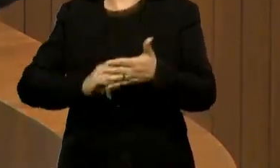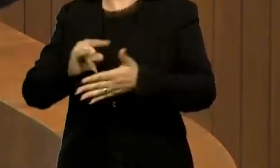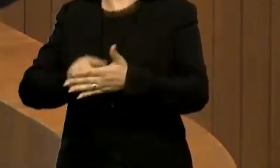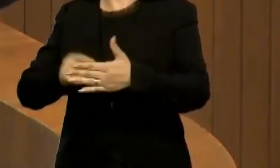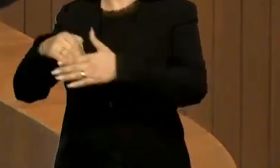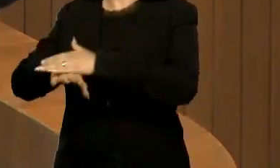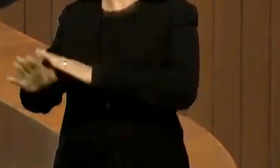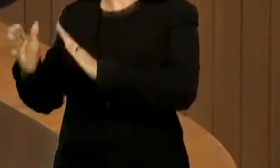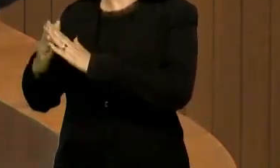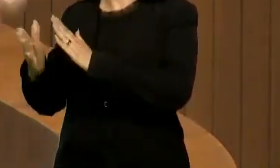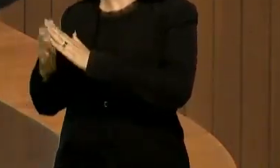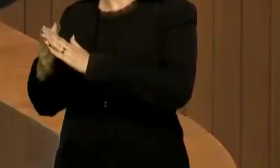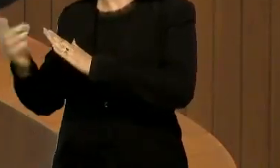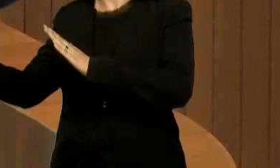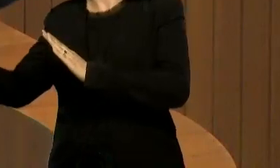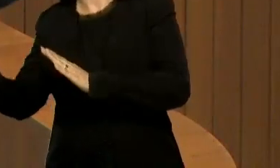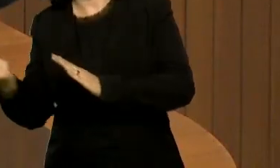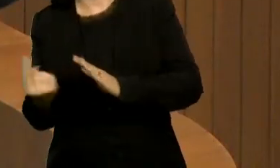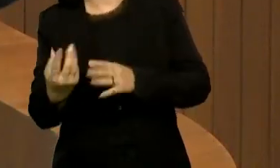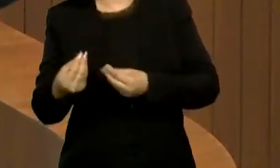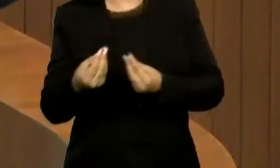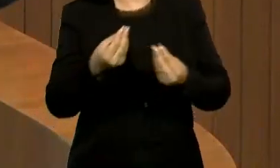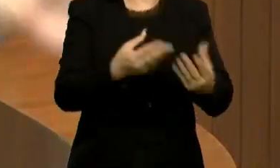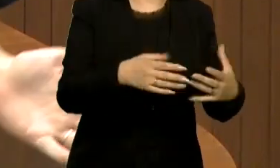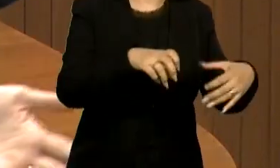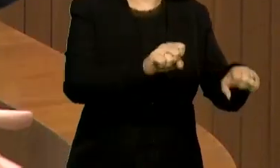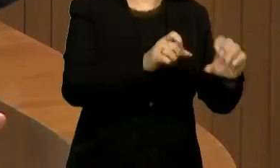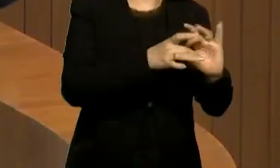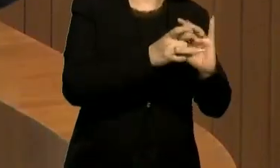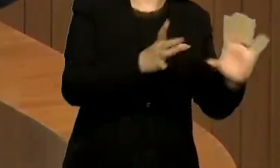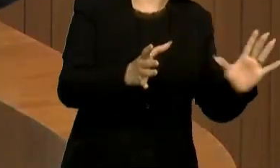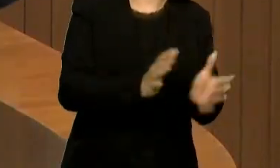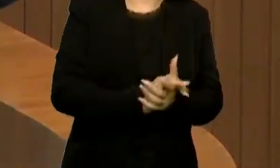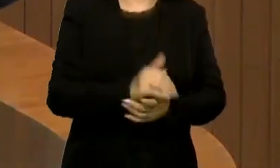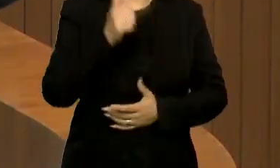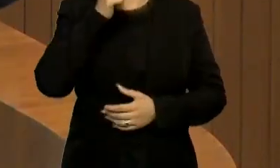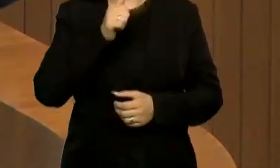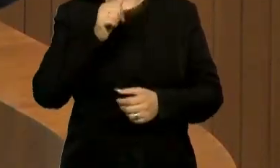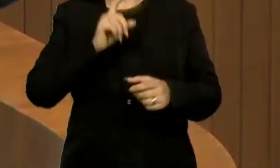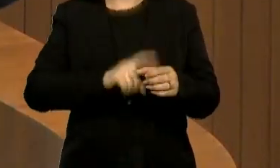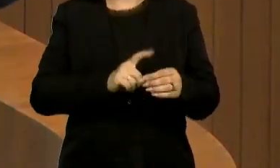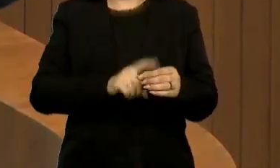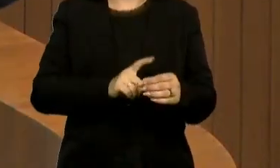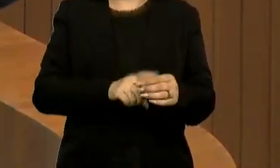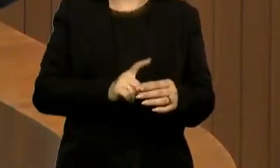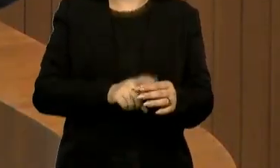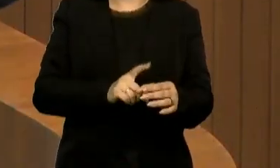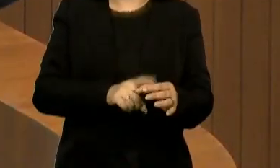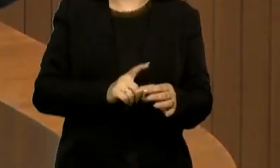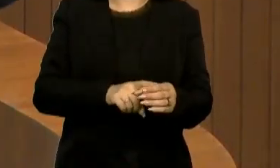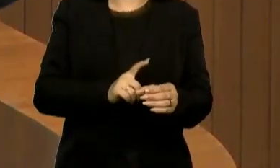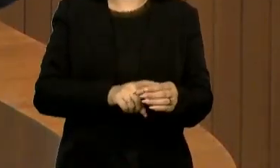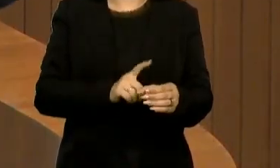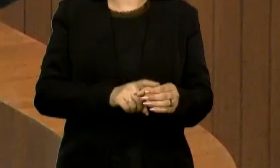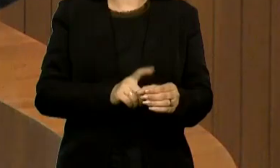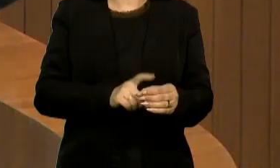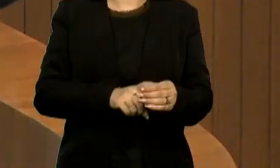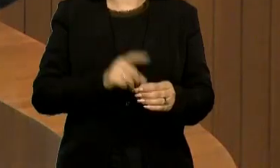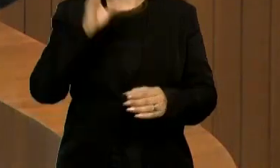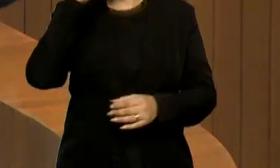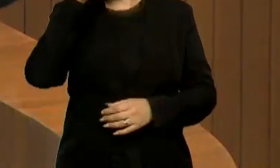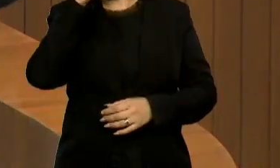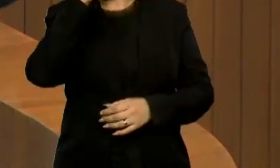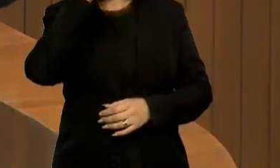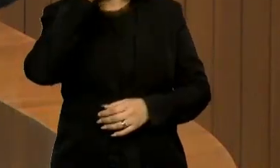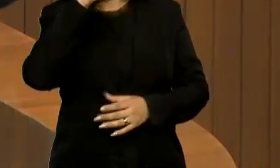liberada. Aí, a moça empolgada no interior, prima, irmã, sobrinha, não sei, enfim,